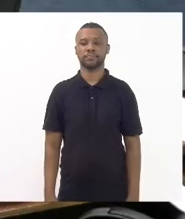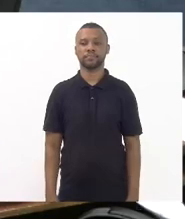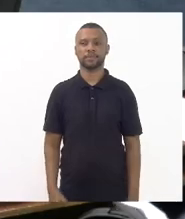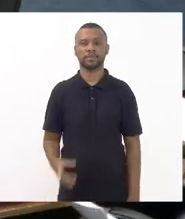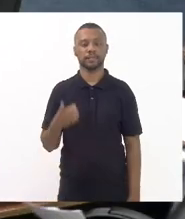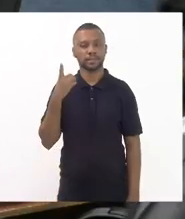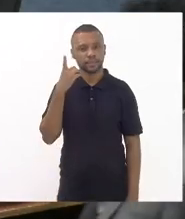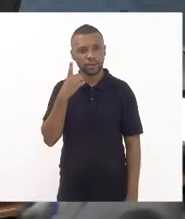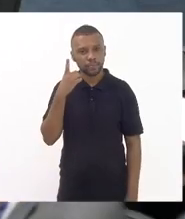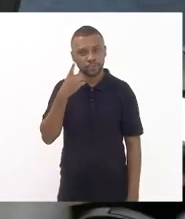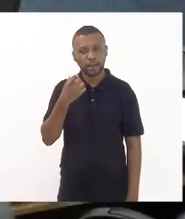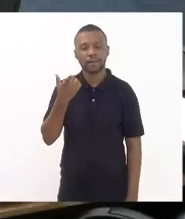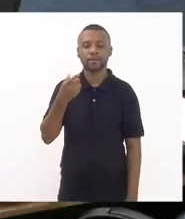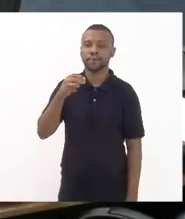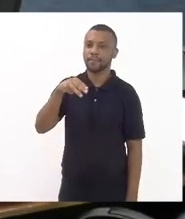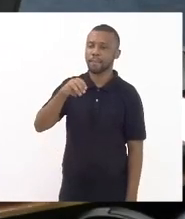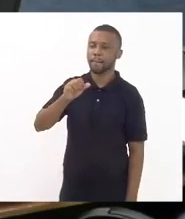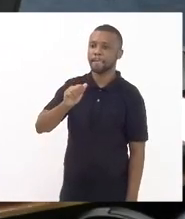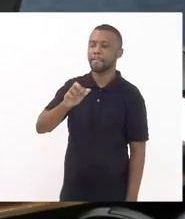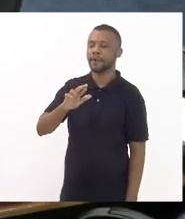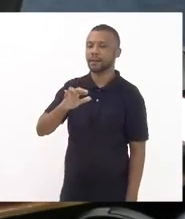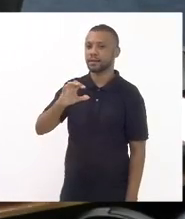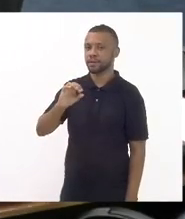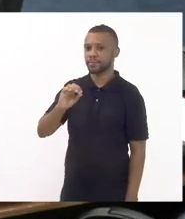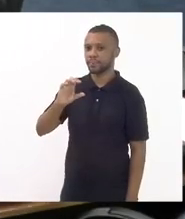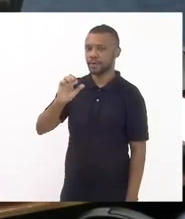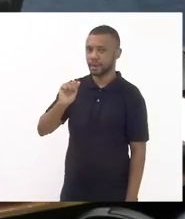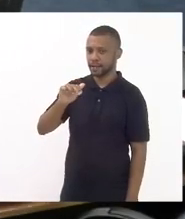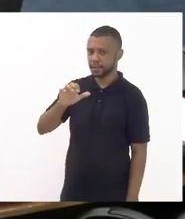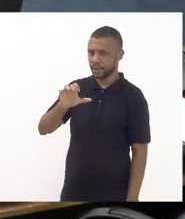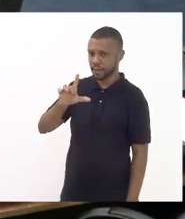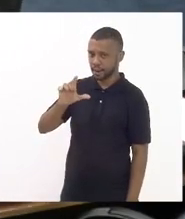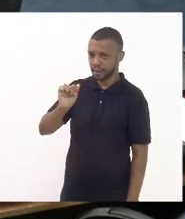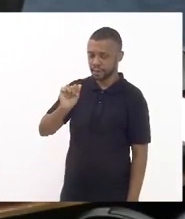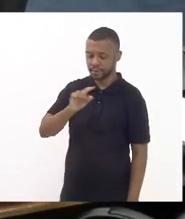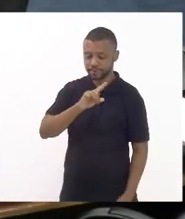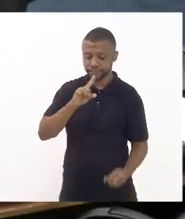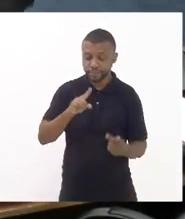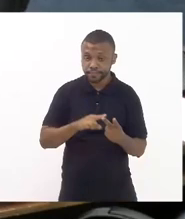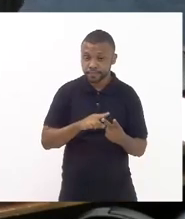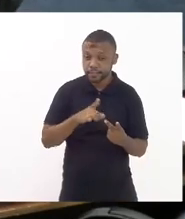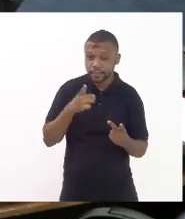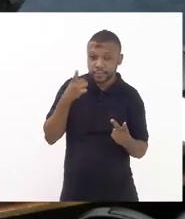Deputado Márcio Canella. Deputado Márcio Pacheco.